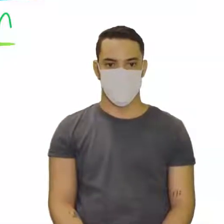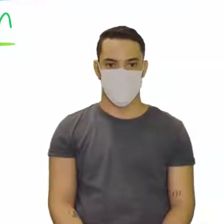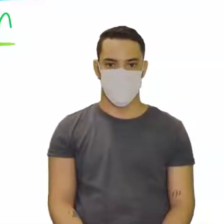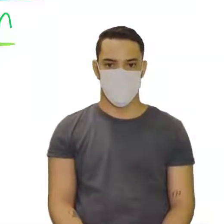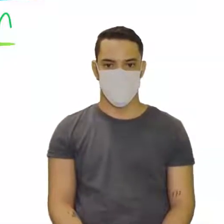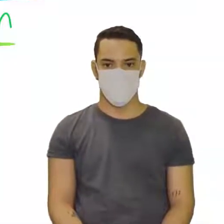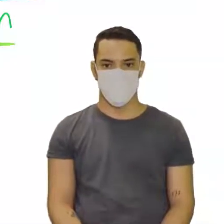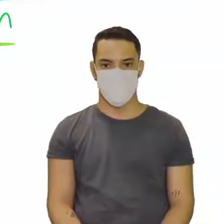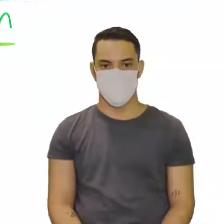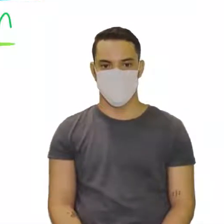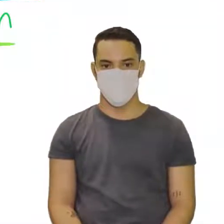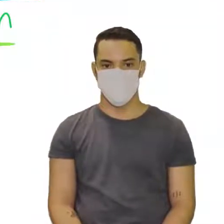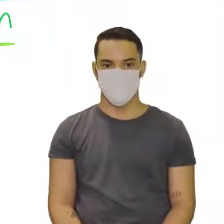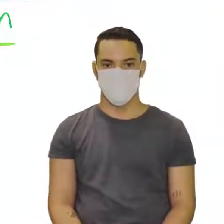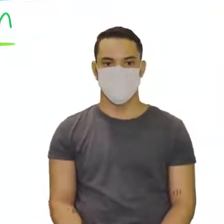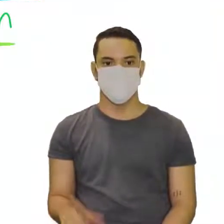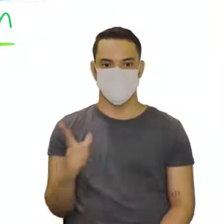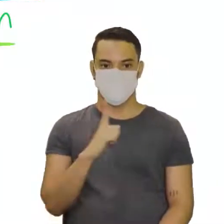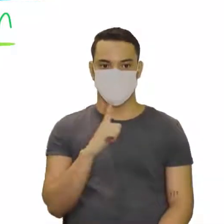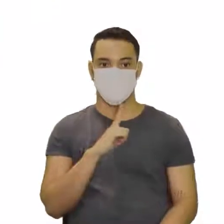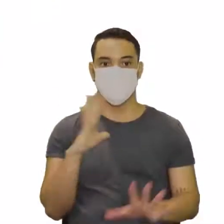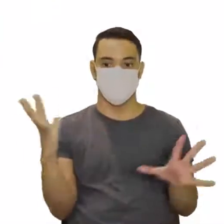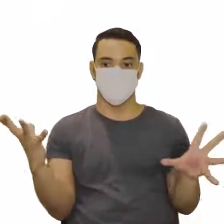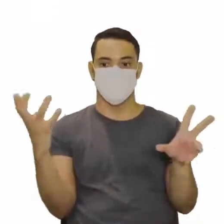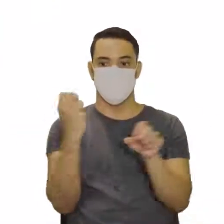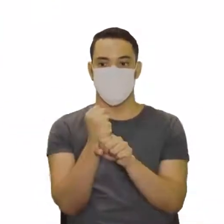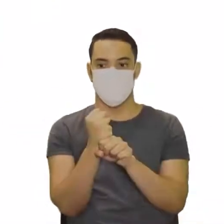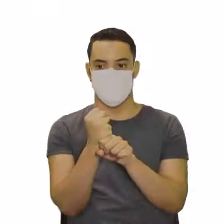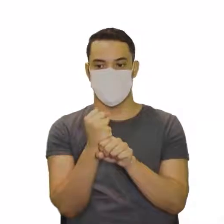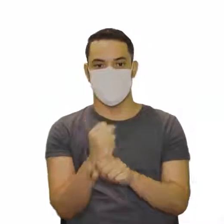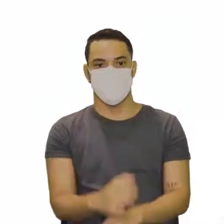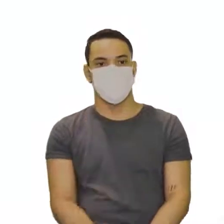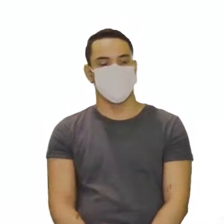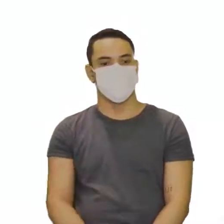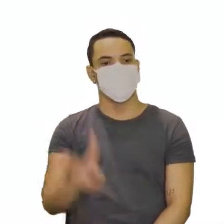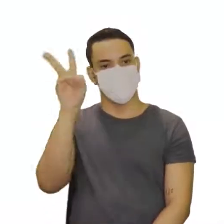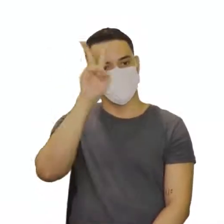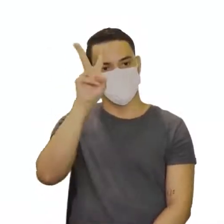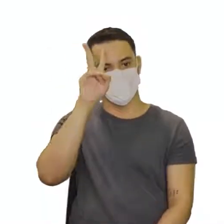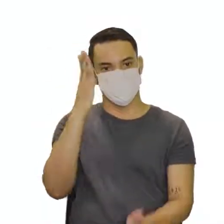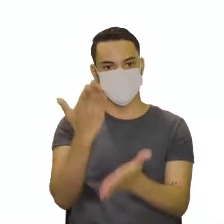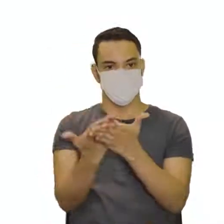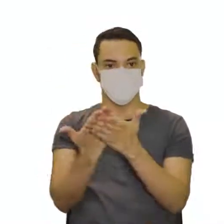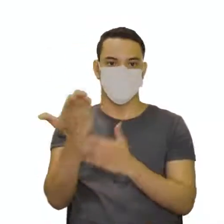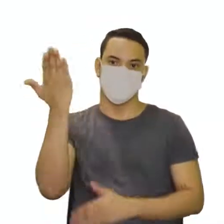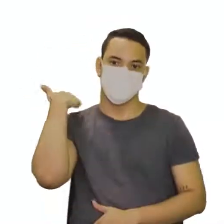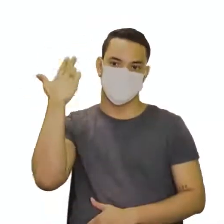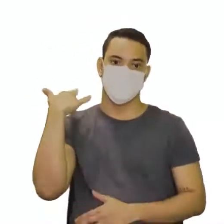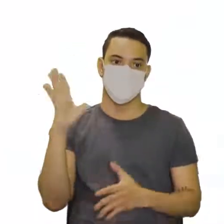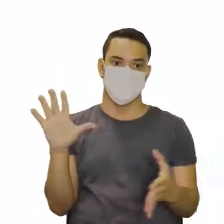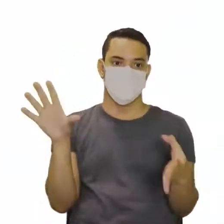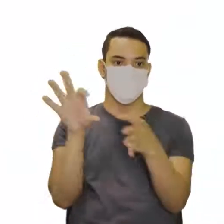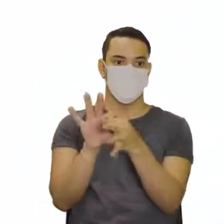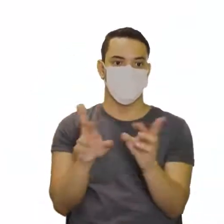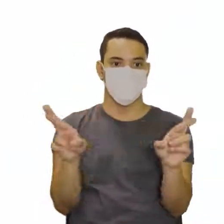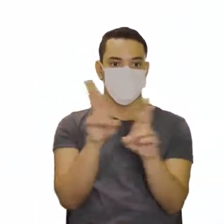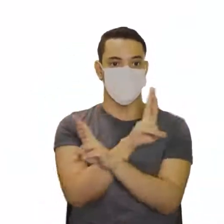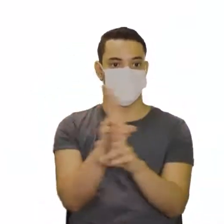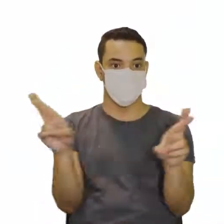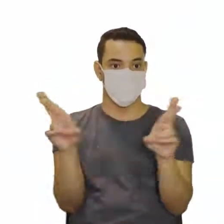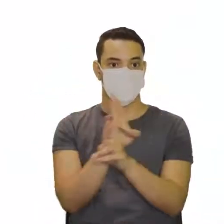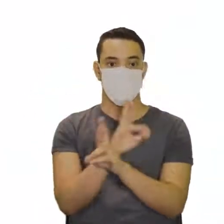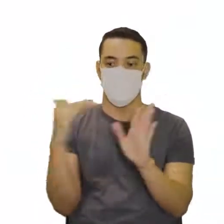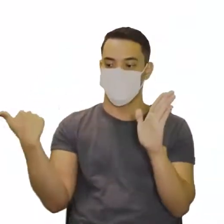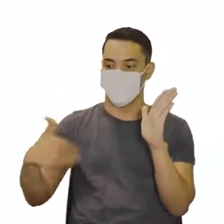nós estamos justamente somando essas resistências. Lembra da nossa aula de associação de resistores, quando a gente associa em série,